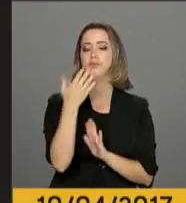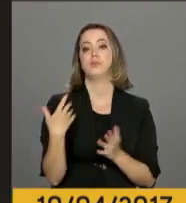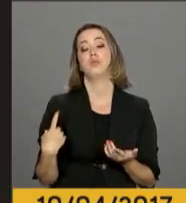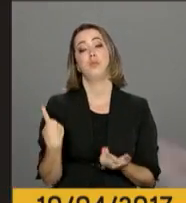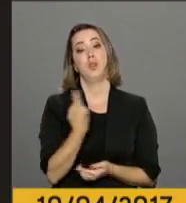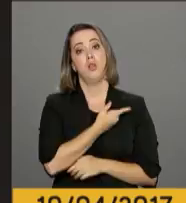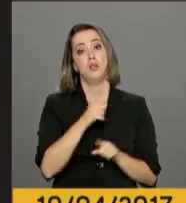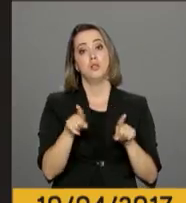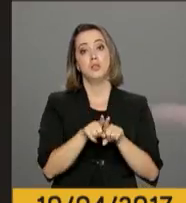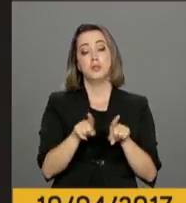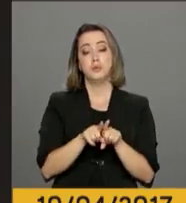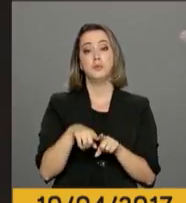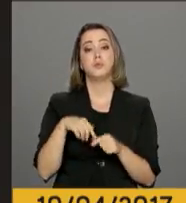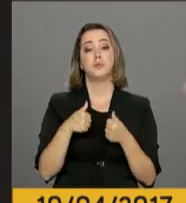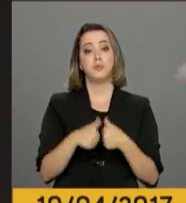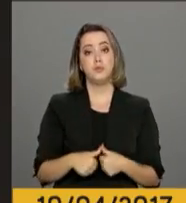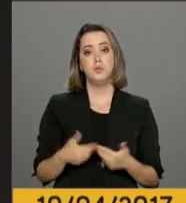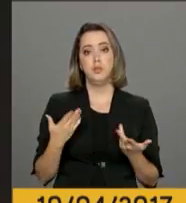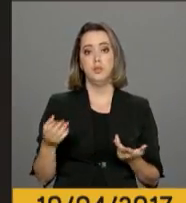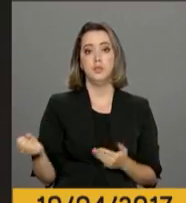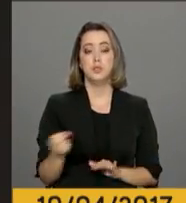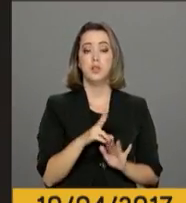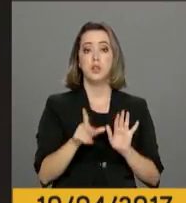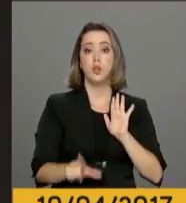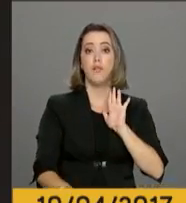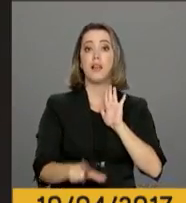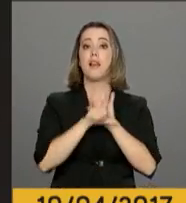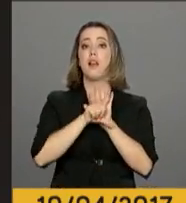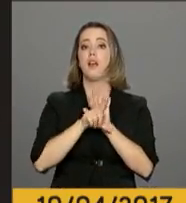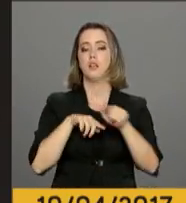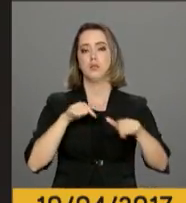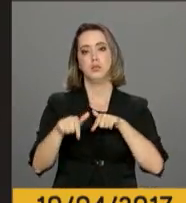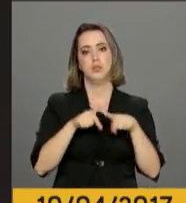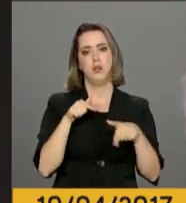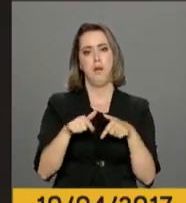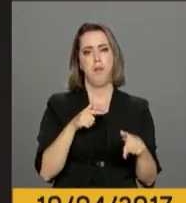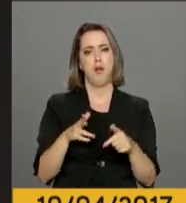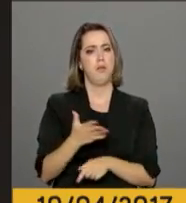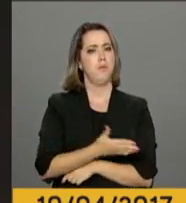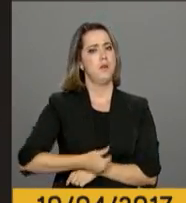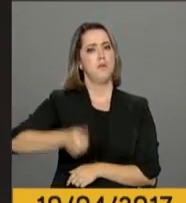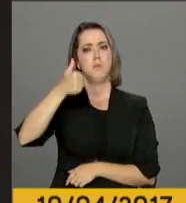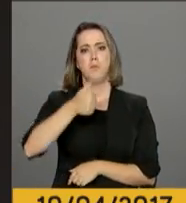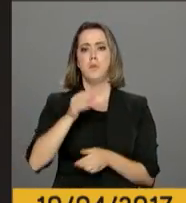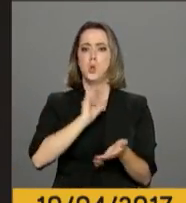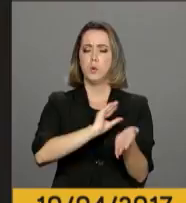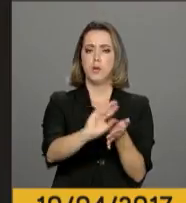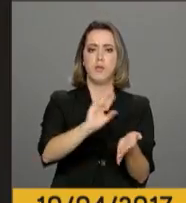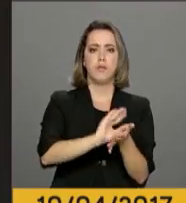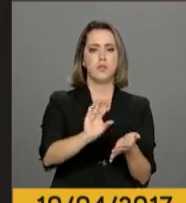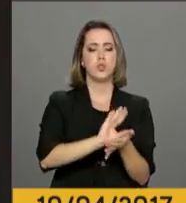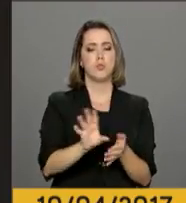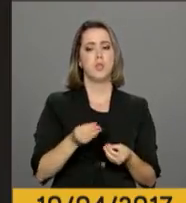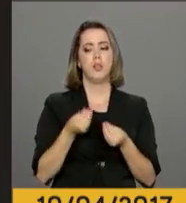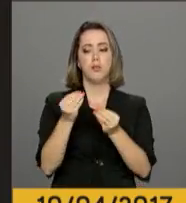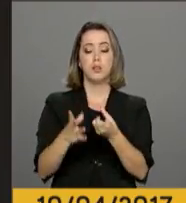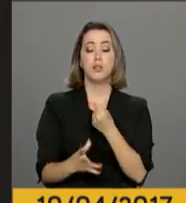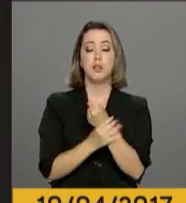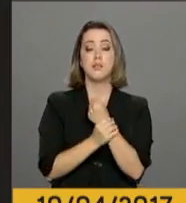a chamada modernização da legislação trabalhista, para agilizar os investimentos, para dar